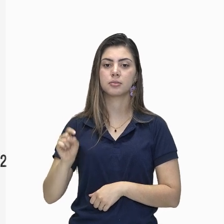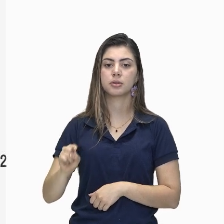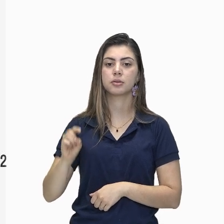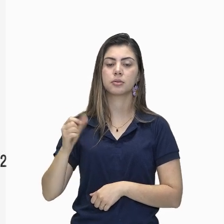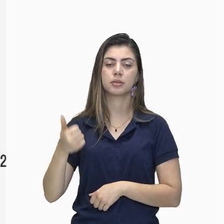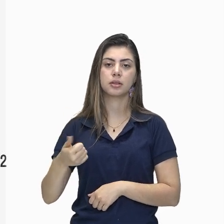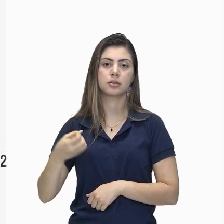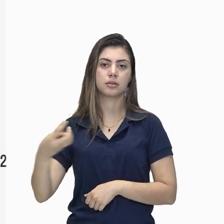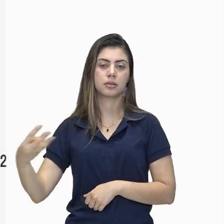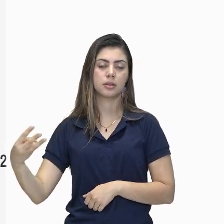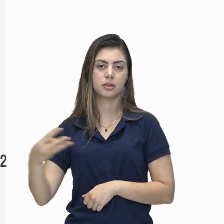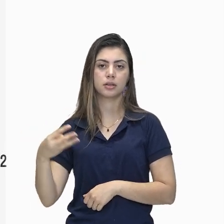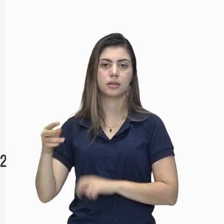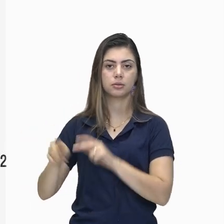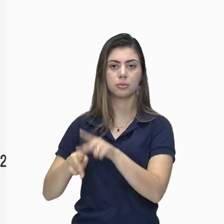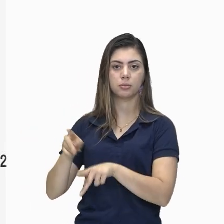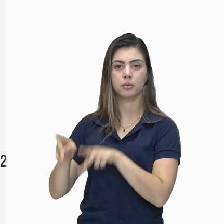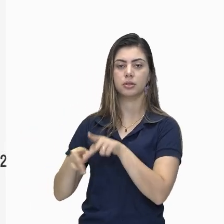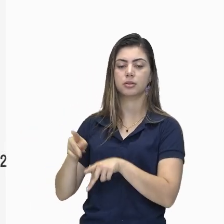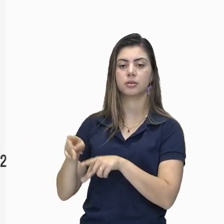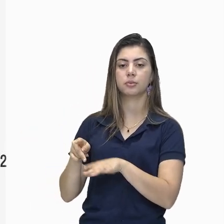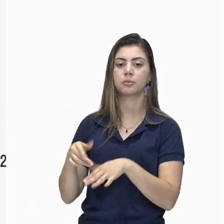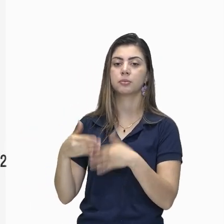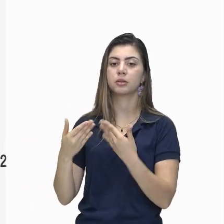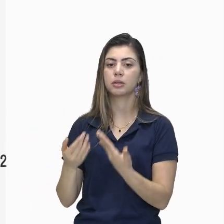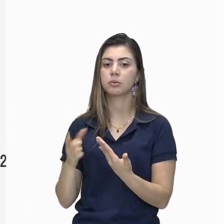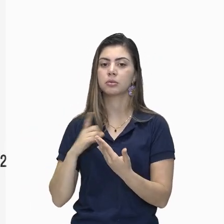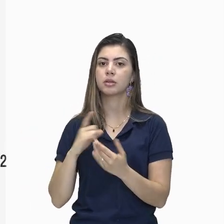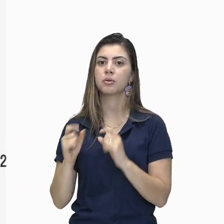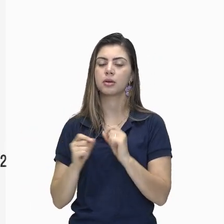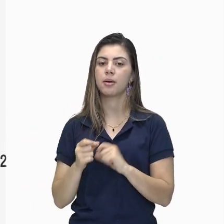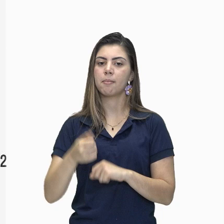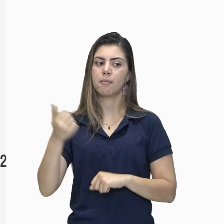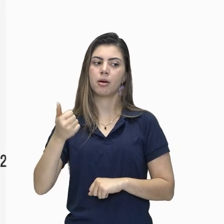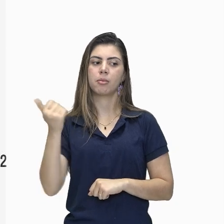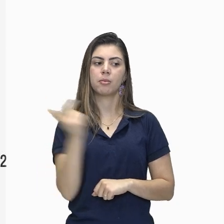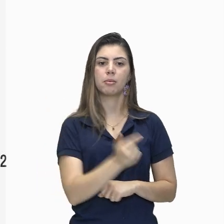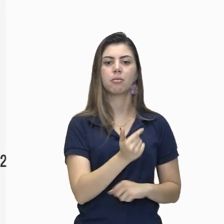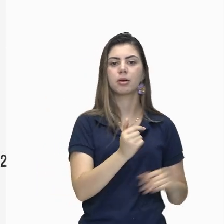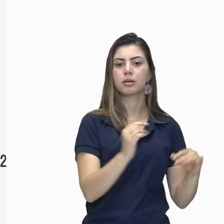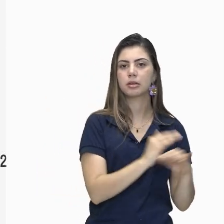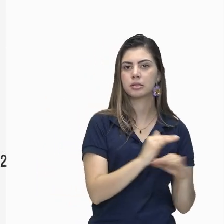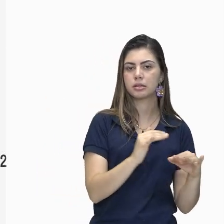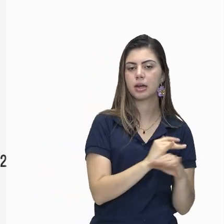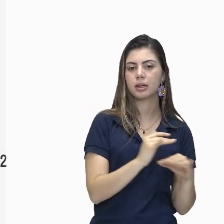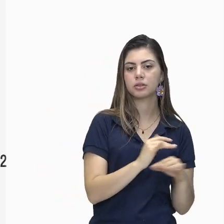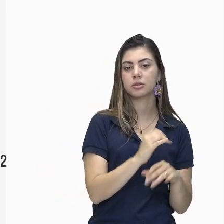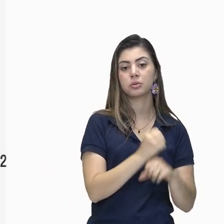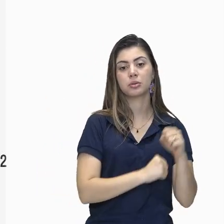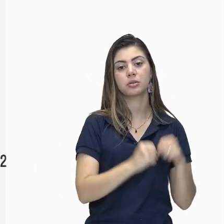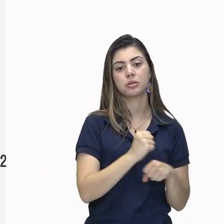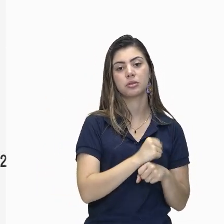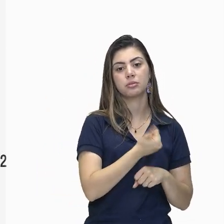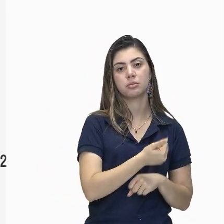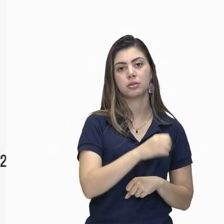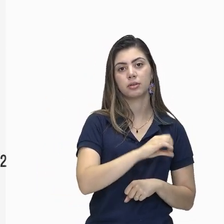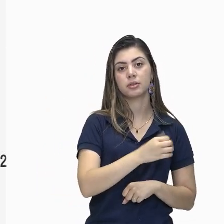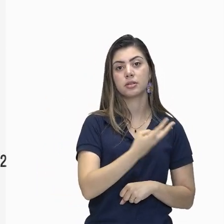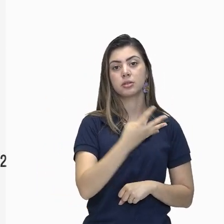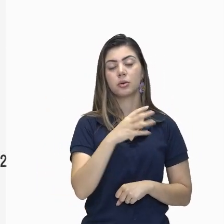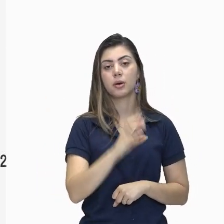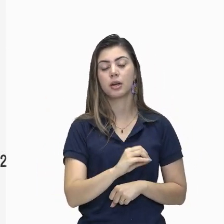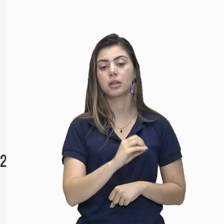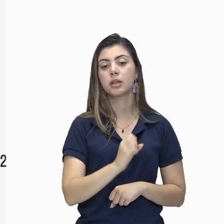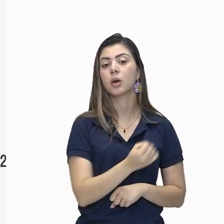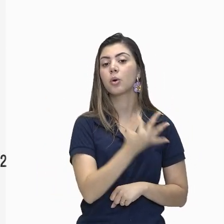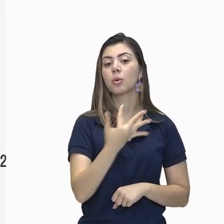28.356.133 habitantes, ela superava a população urbana. Em 1940, eram